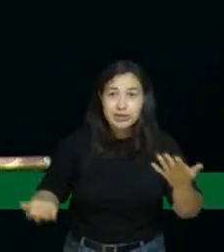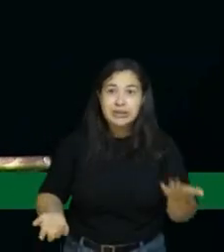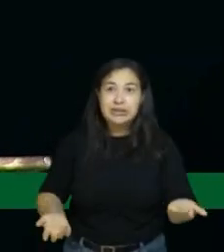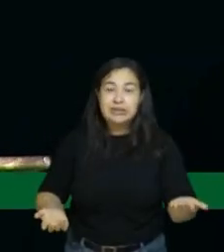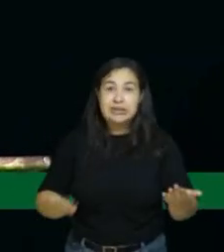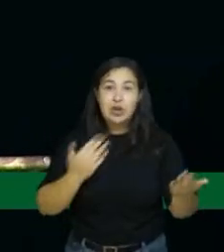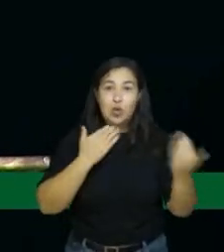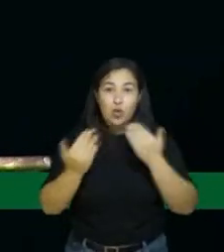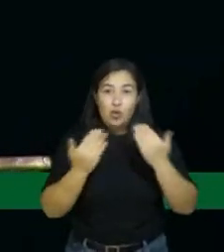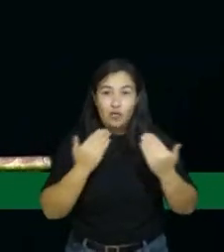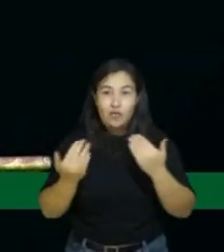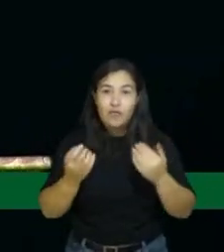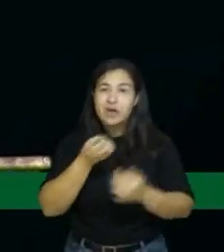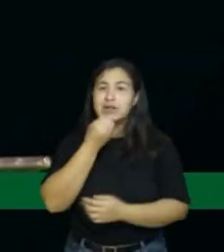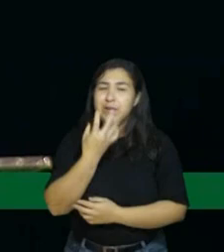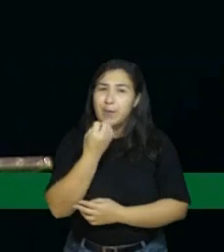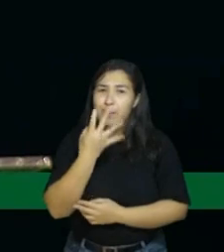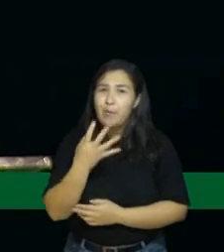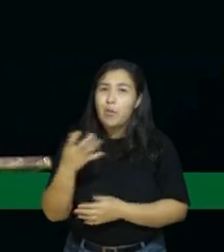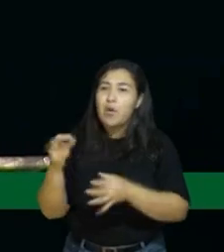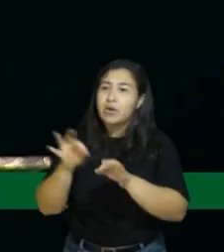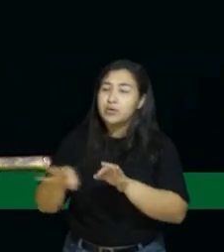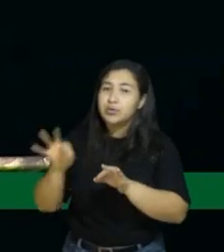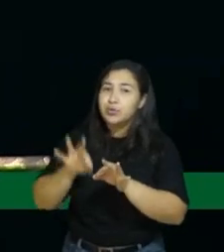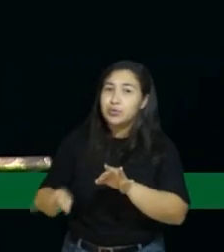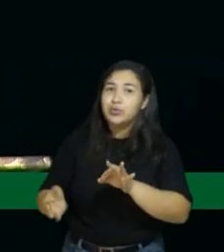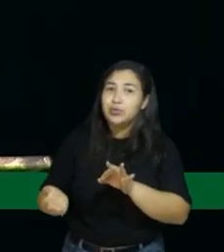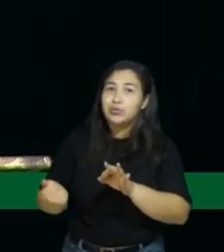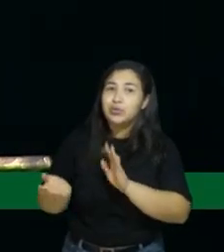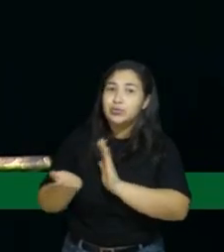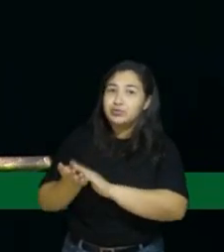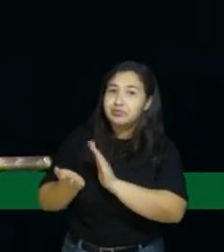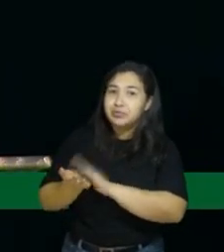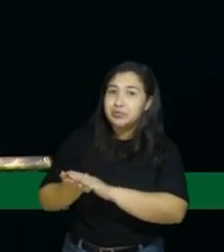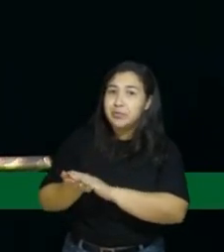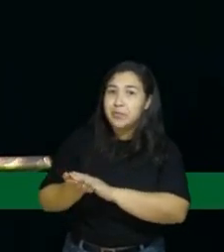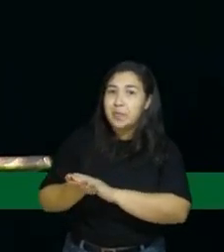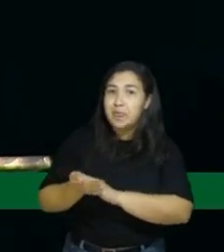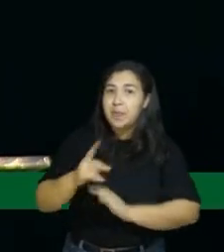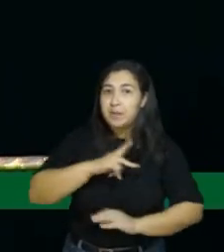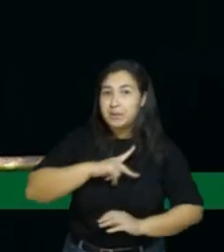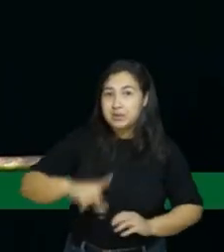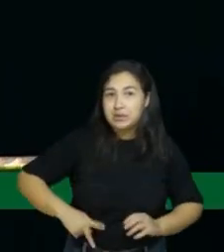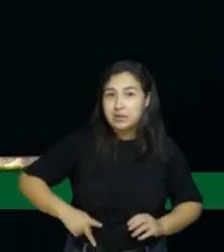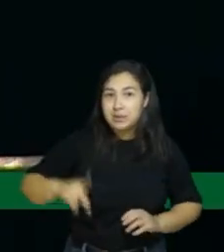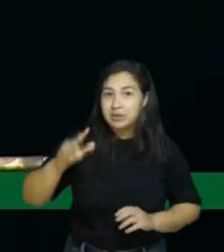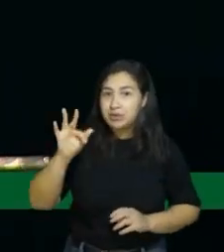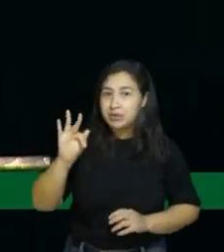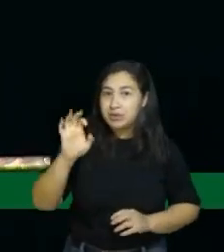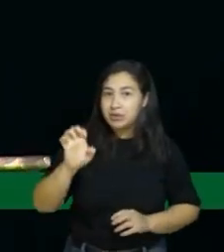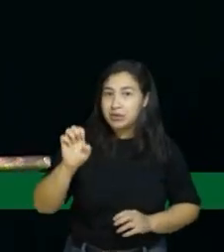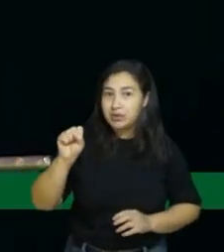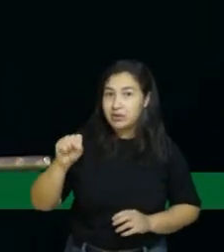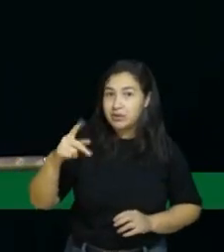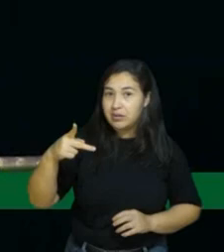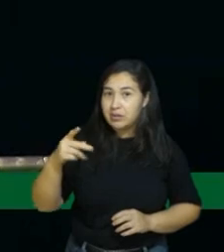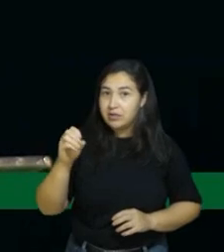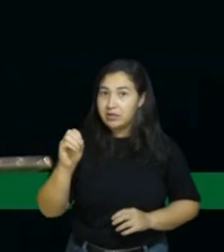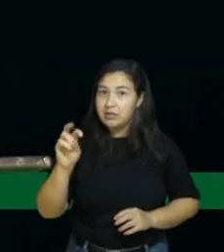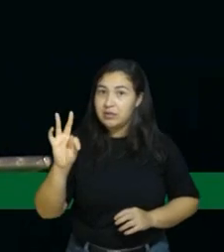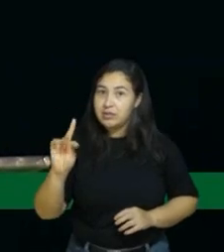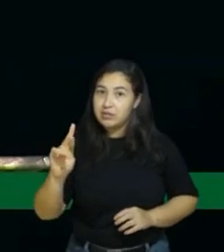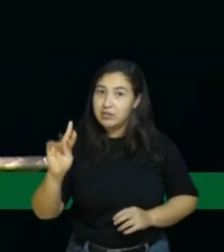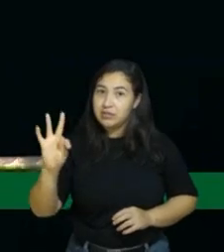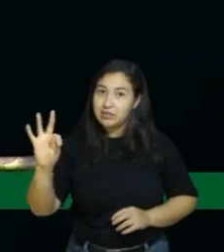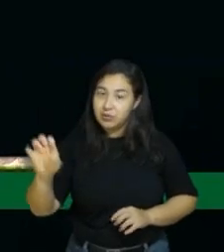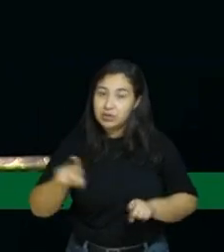Instituto viva com o nosso Governador Jorginho presidente da fesporte fica aqui o nosso agradecimento ao freiberg a secretária